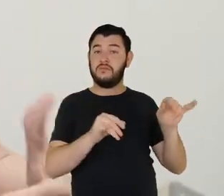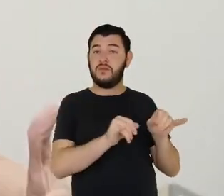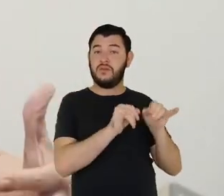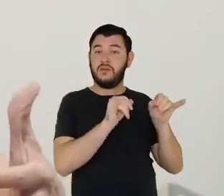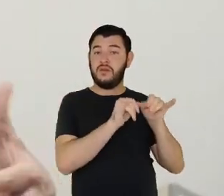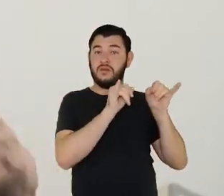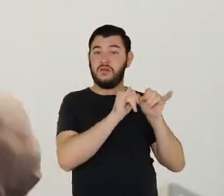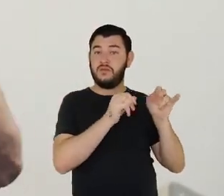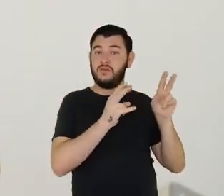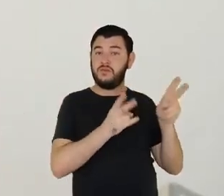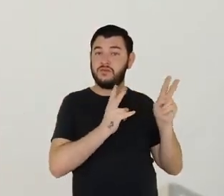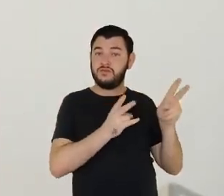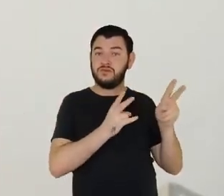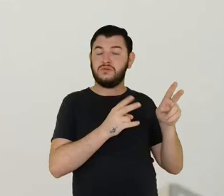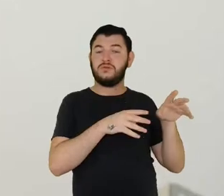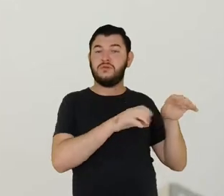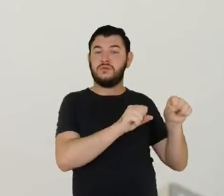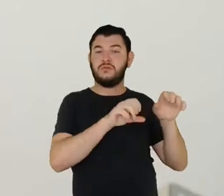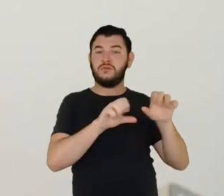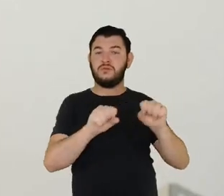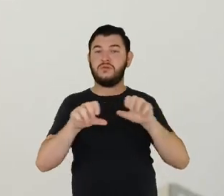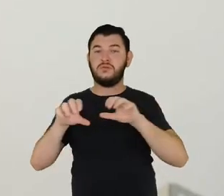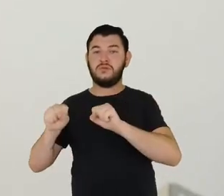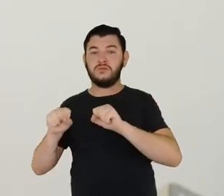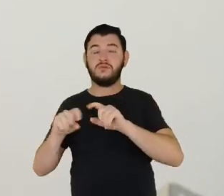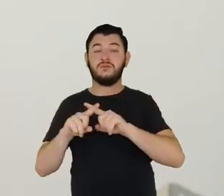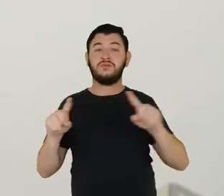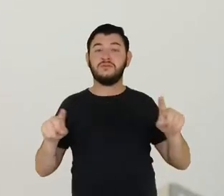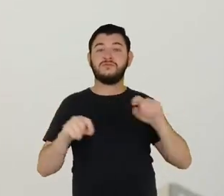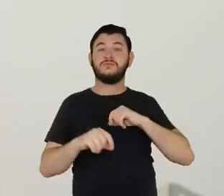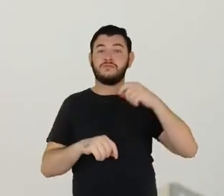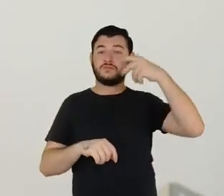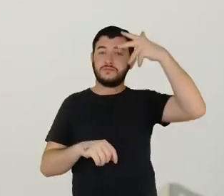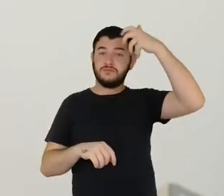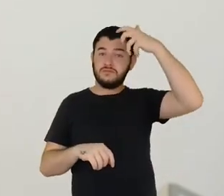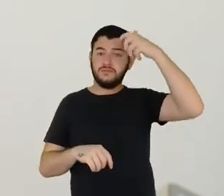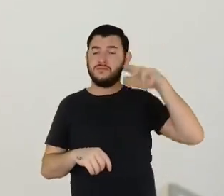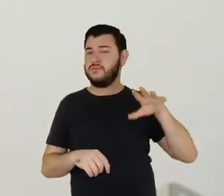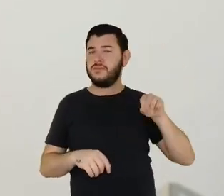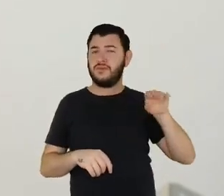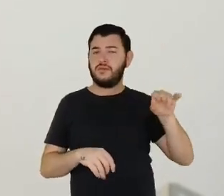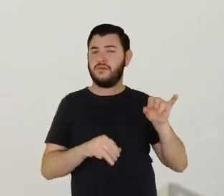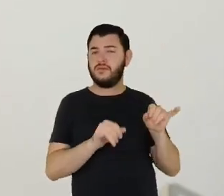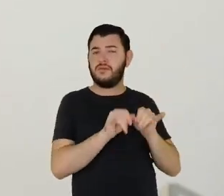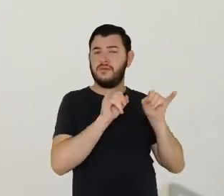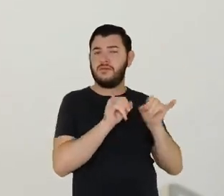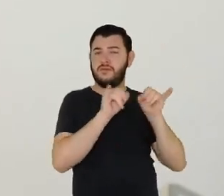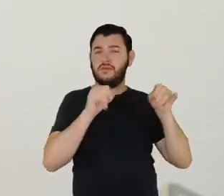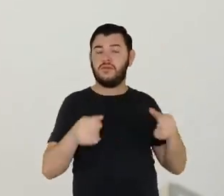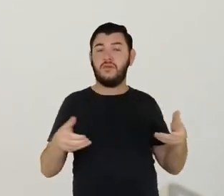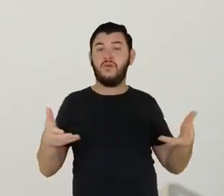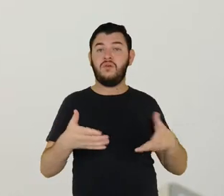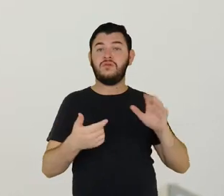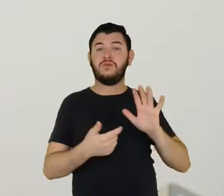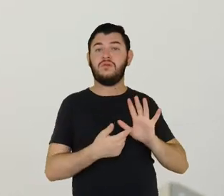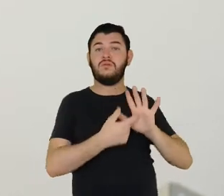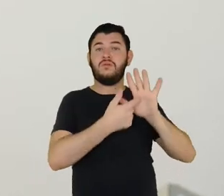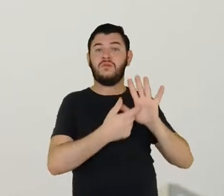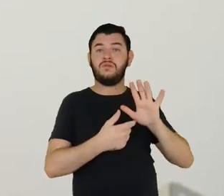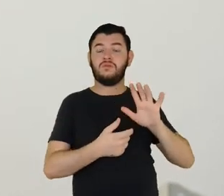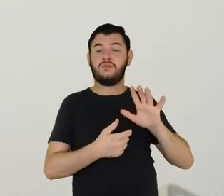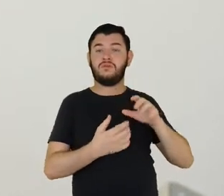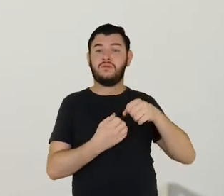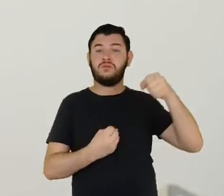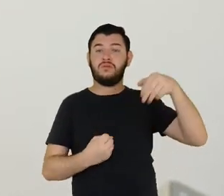cima de M. Uhum. Hoje ele publicou um mapa do Canadá integrado aos Estados Unidos. Ele disse que vai invadir o Panamá, para